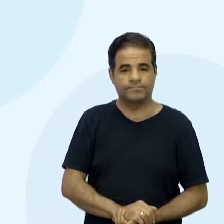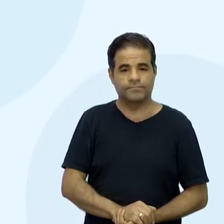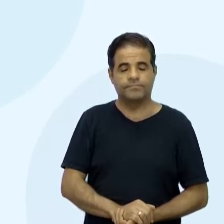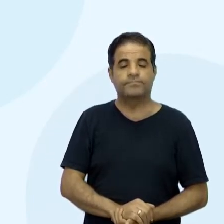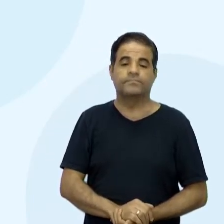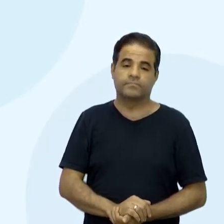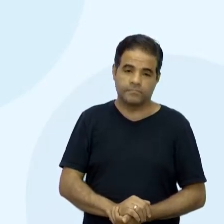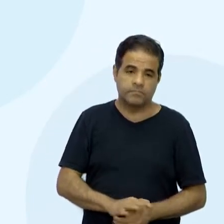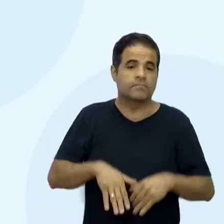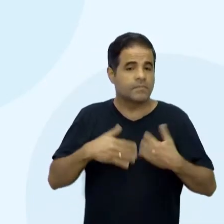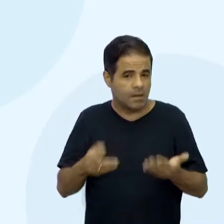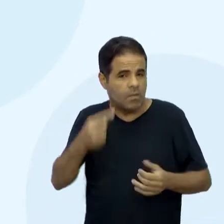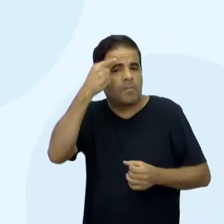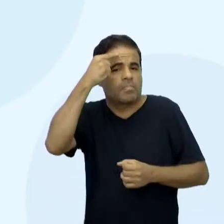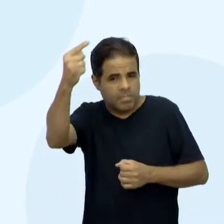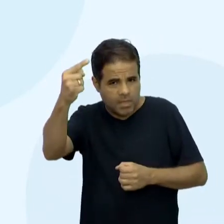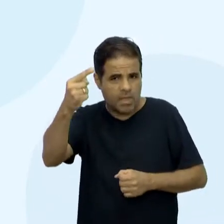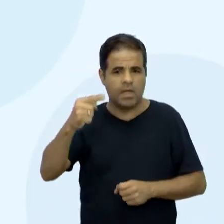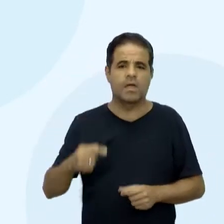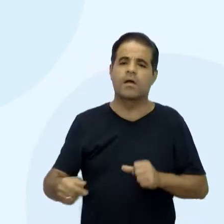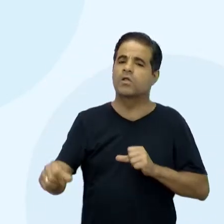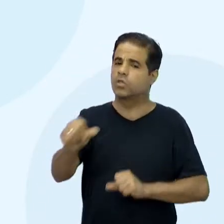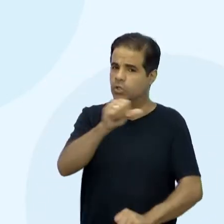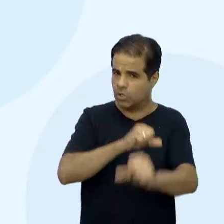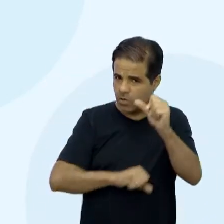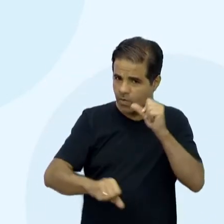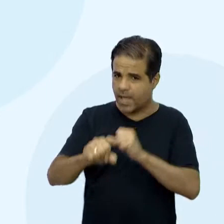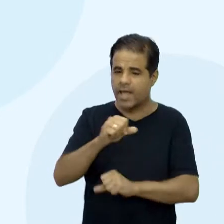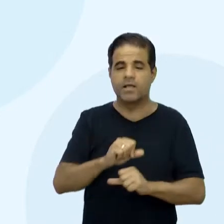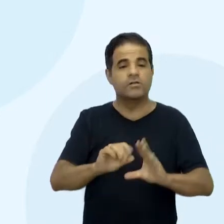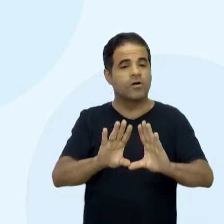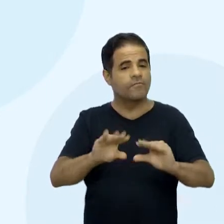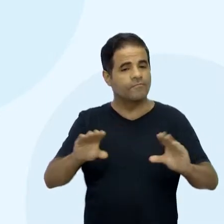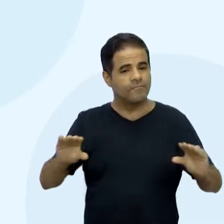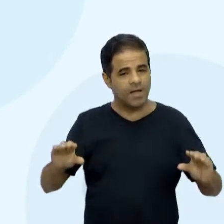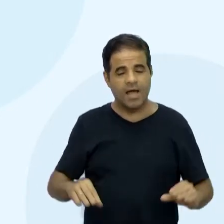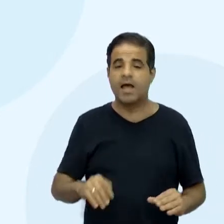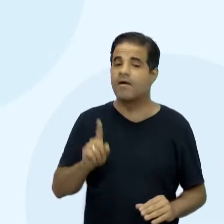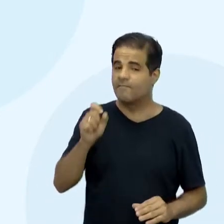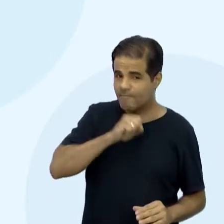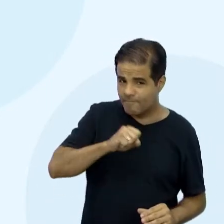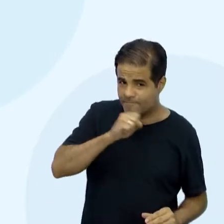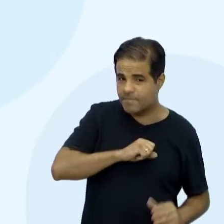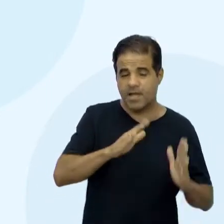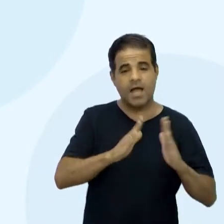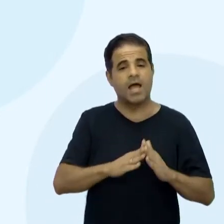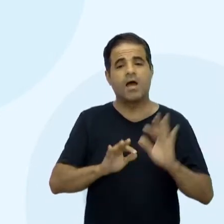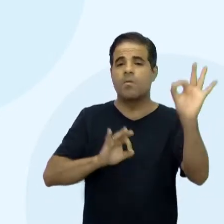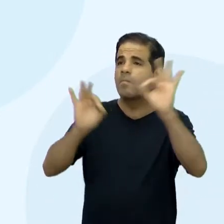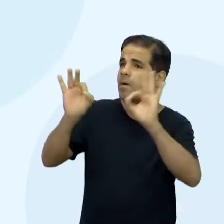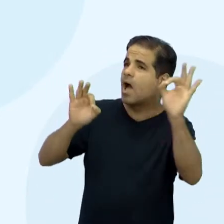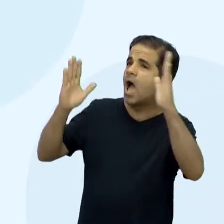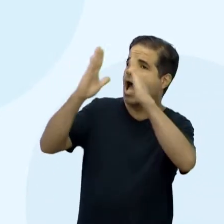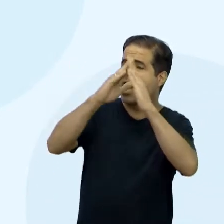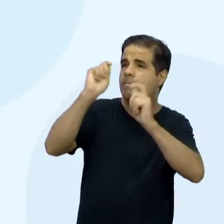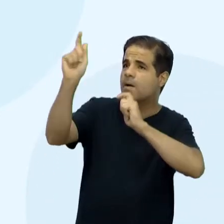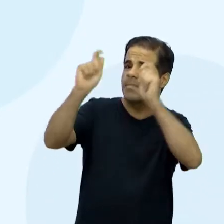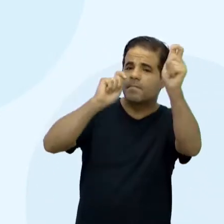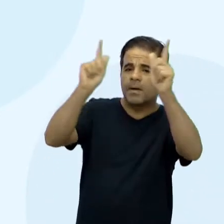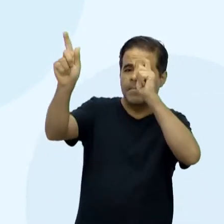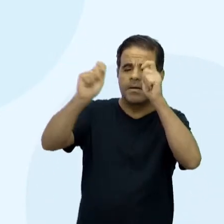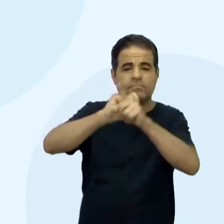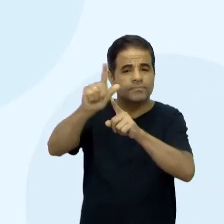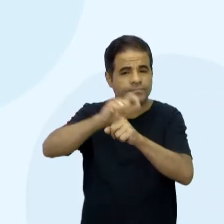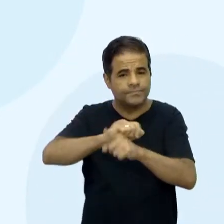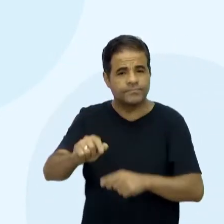No entanto, ainda é uma ideia para trocar aquele sofá velho de casa, mobiliar um cômodo, pagar uma dívida que